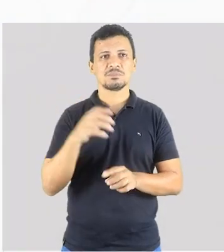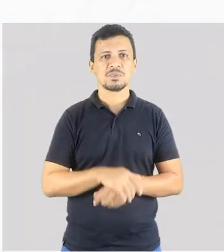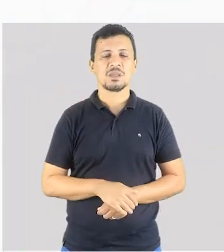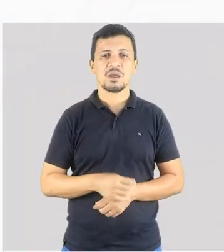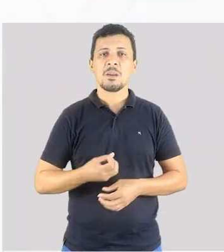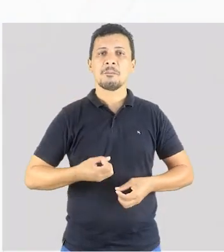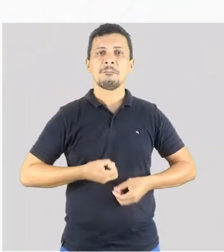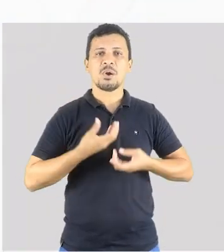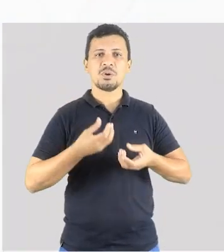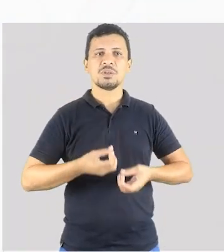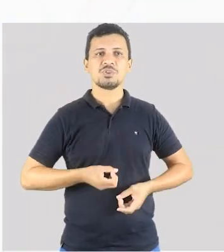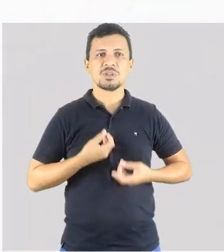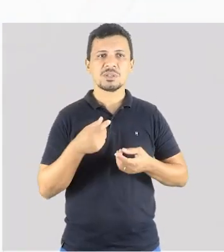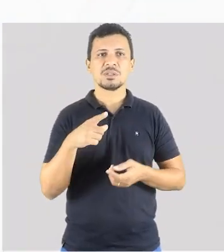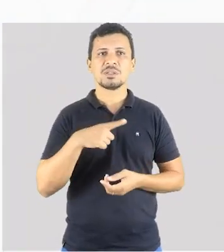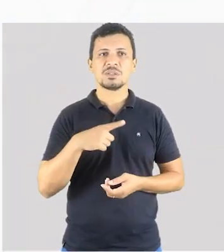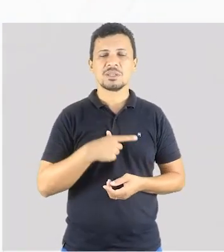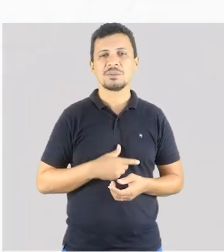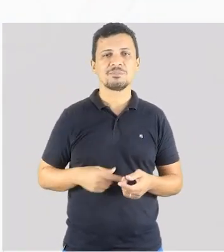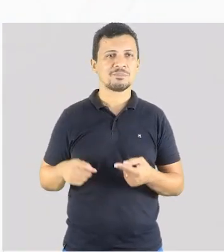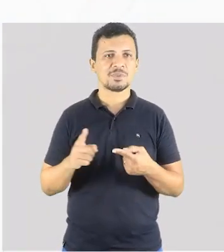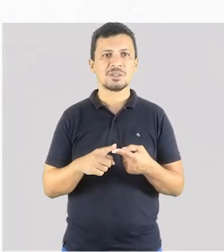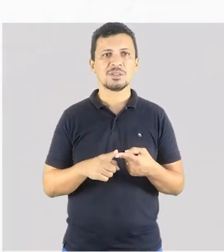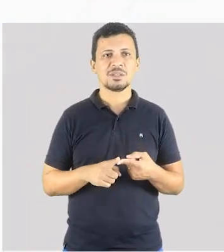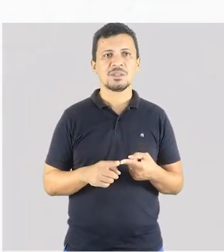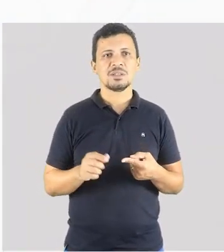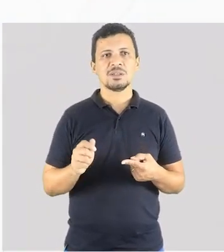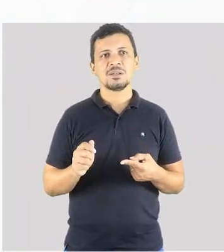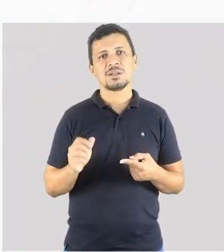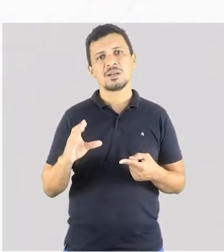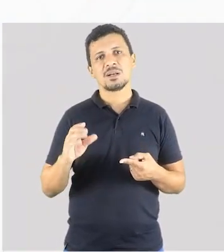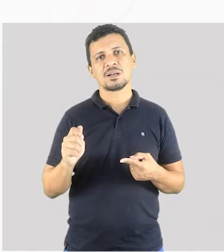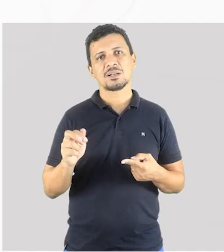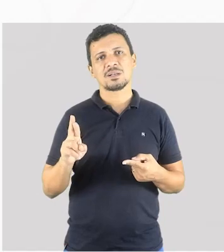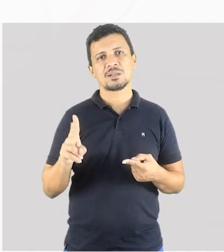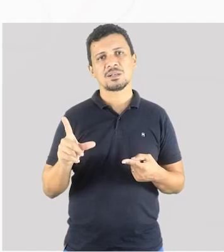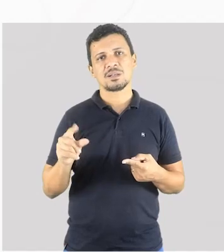produção poética, nós vamos ter, em primeiro lugar, Carlos Drummond de Andrade,